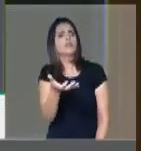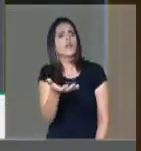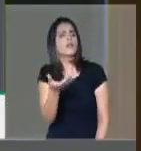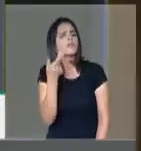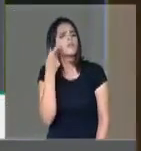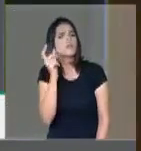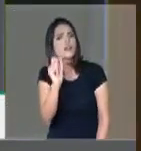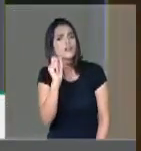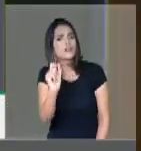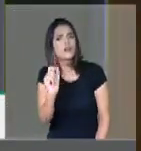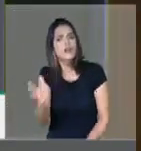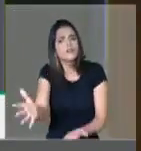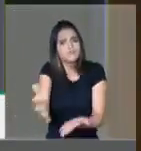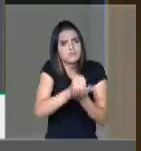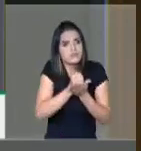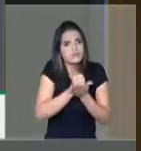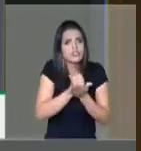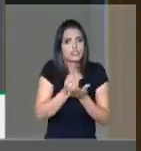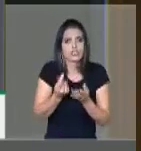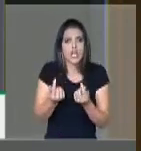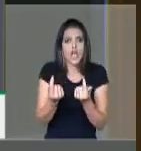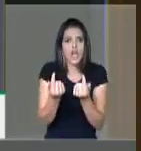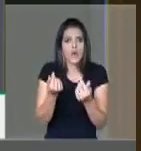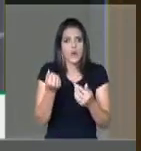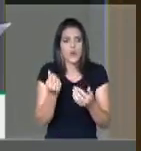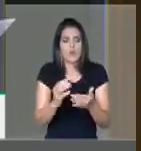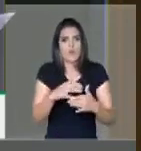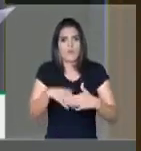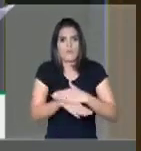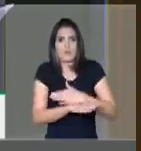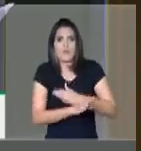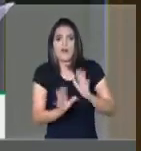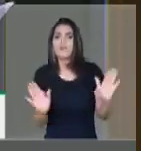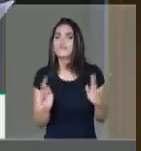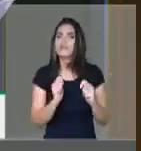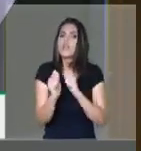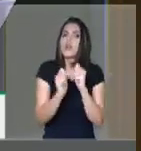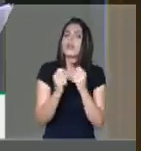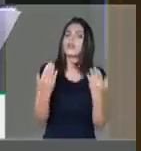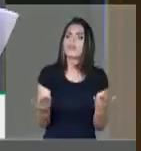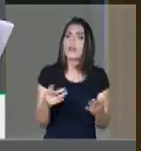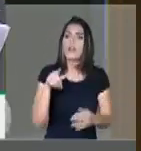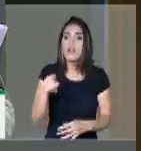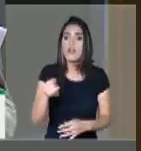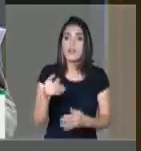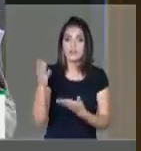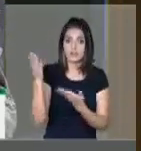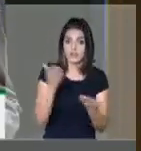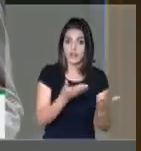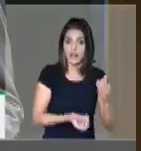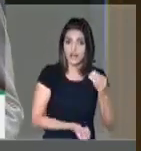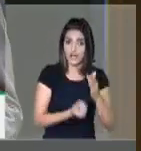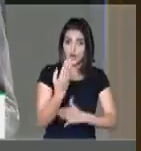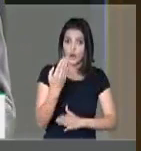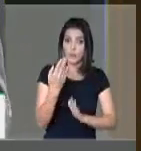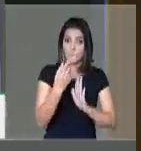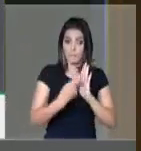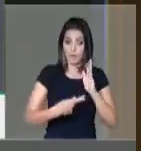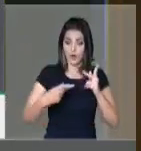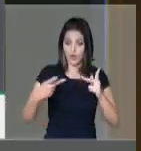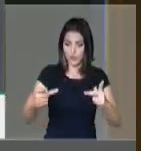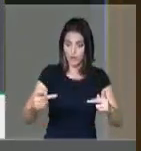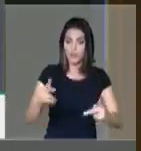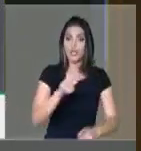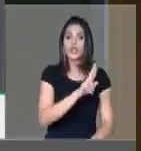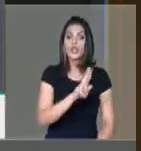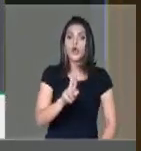na área do ensino? Eles vieram com o chamado programa Futurice, do MEC. E